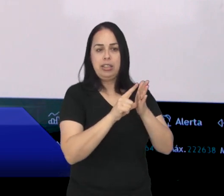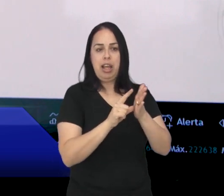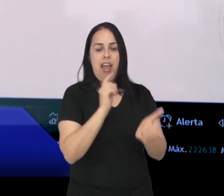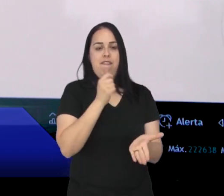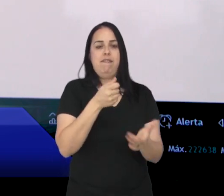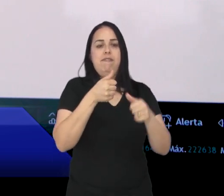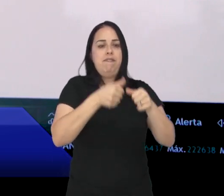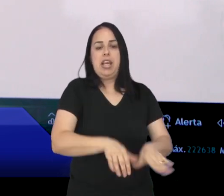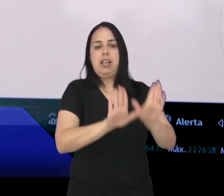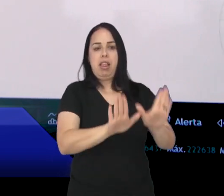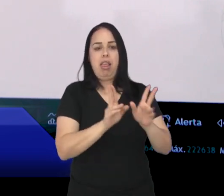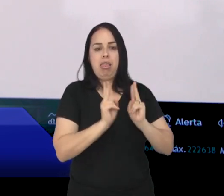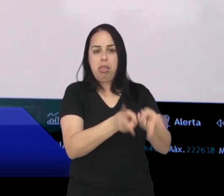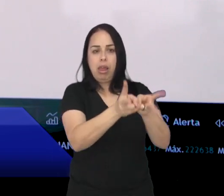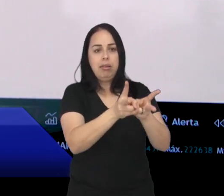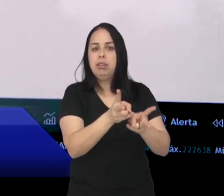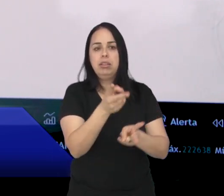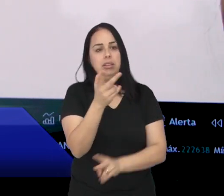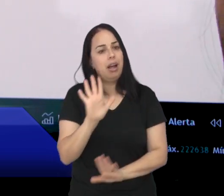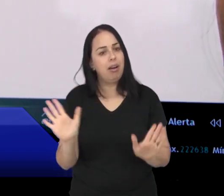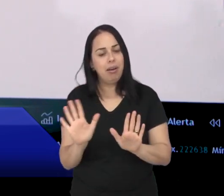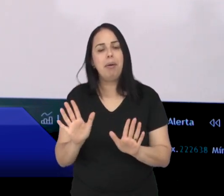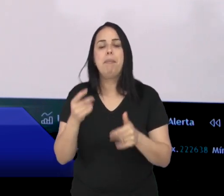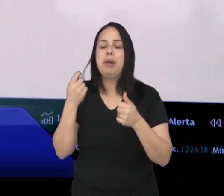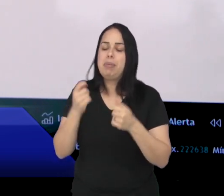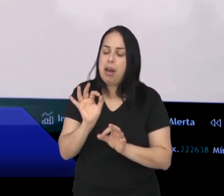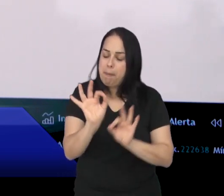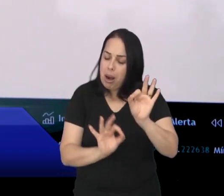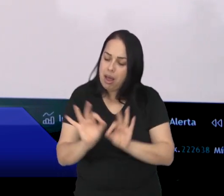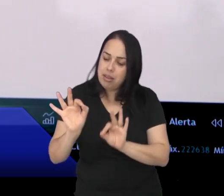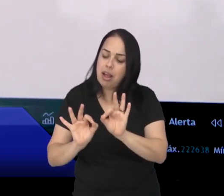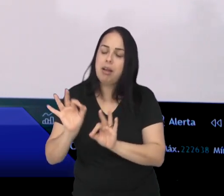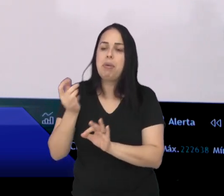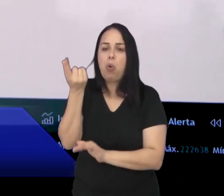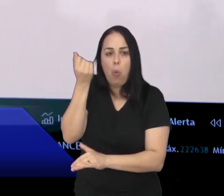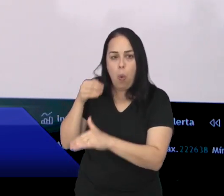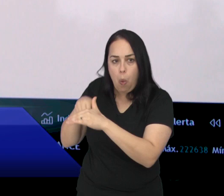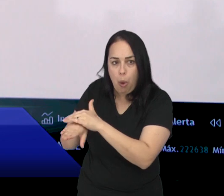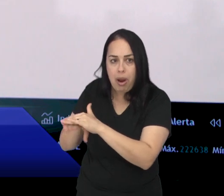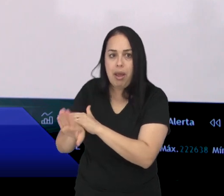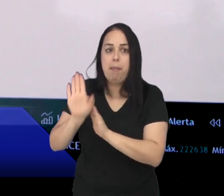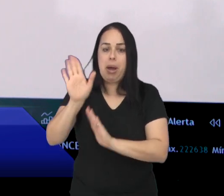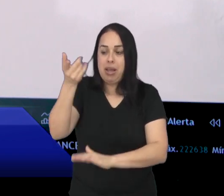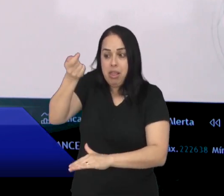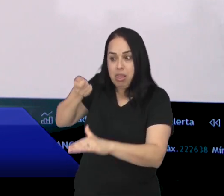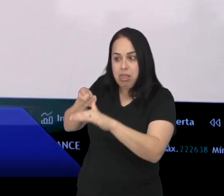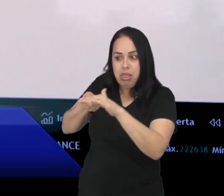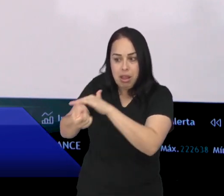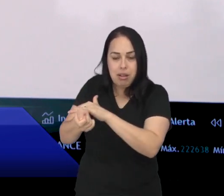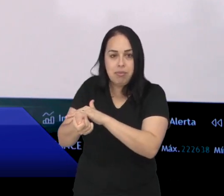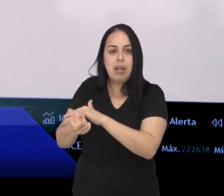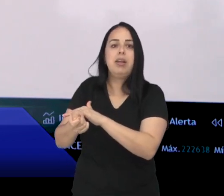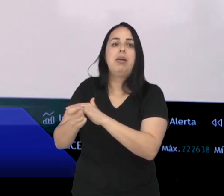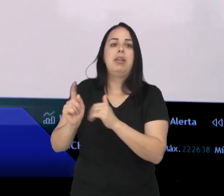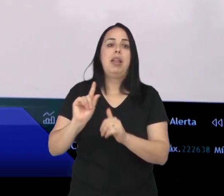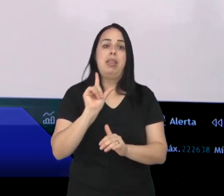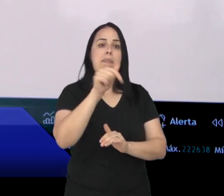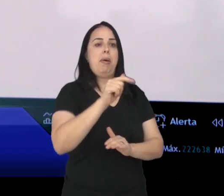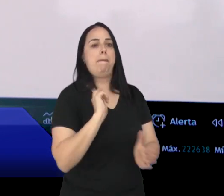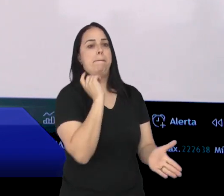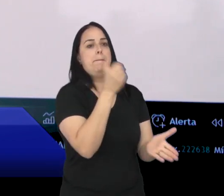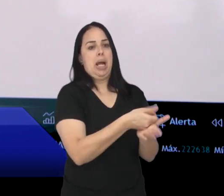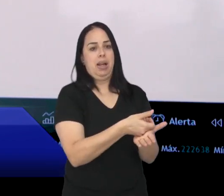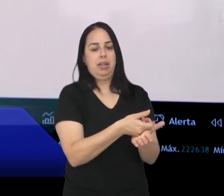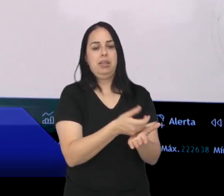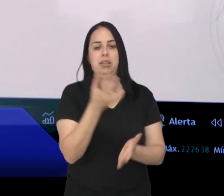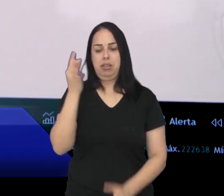esse primeiro planejamento. Para quê? Para sobrar dinheiro para começar a investir. Mas a gente sempre investe antes de pagar todas as contas. Porque